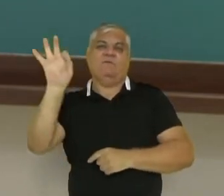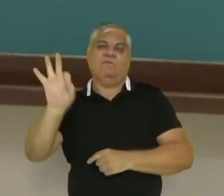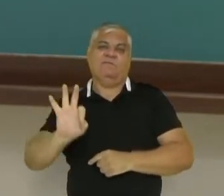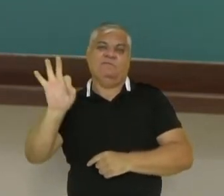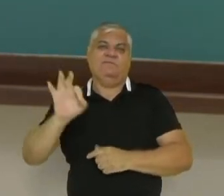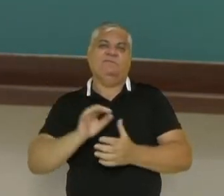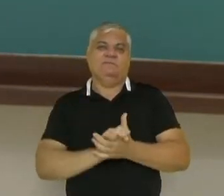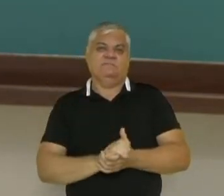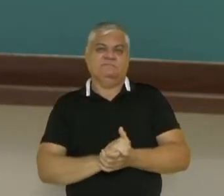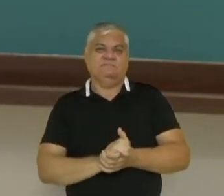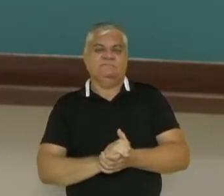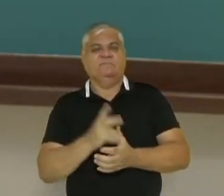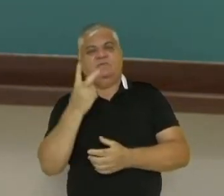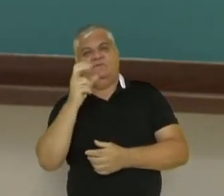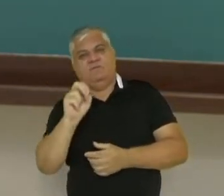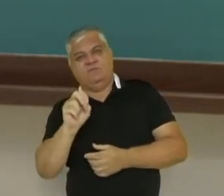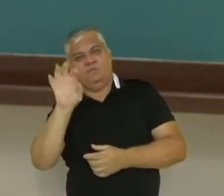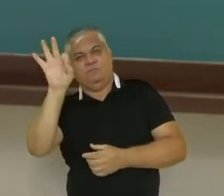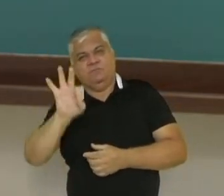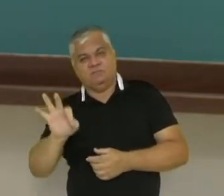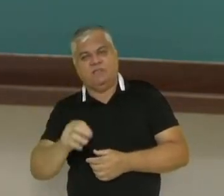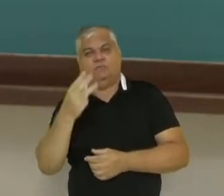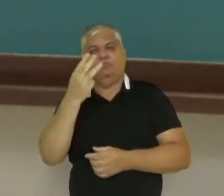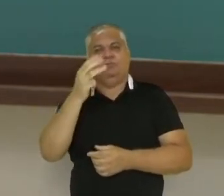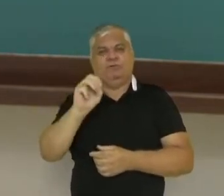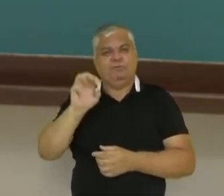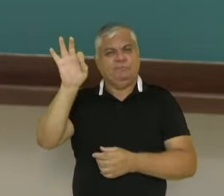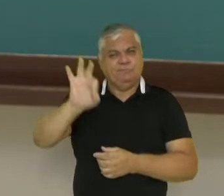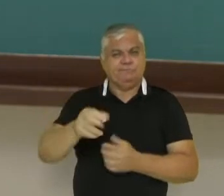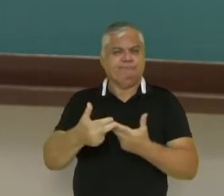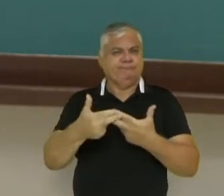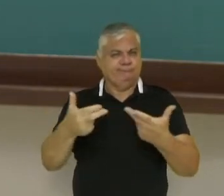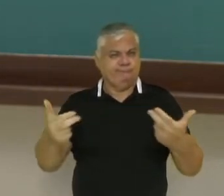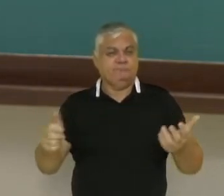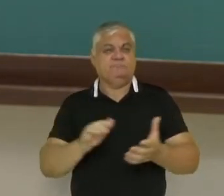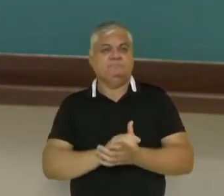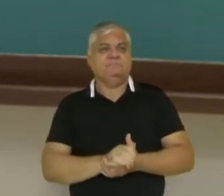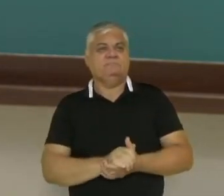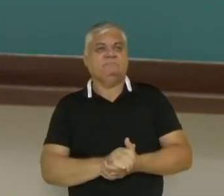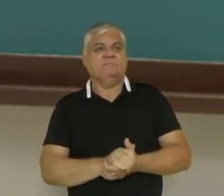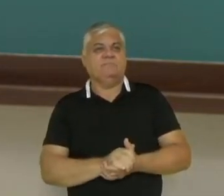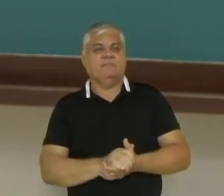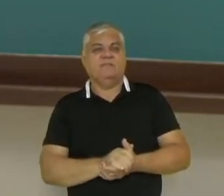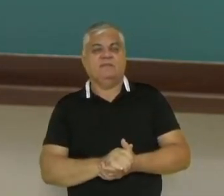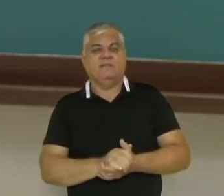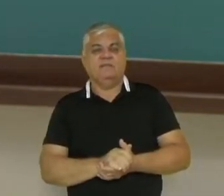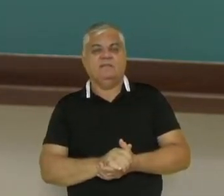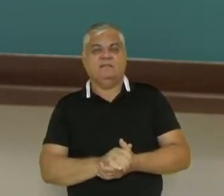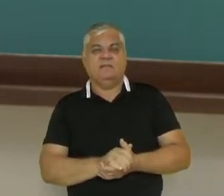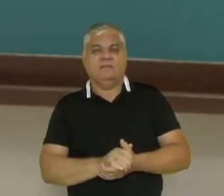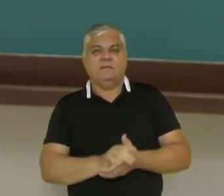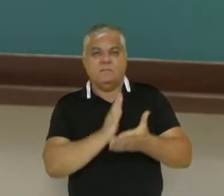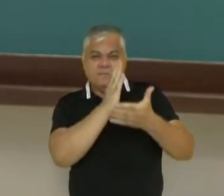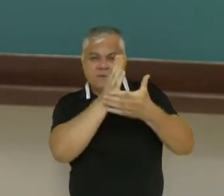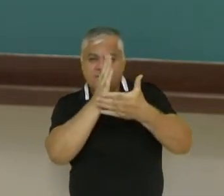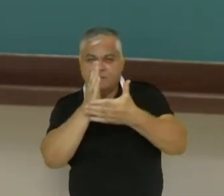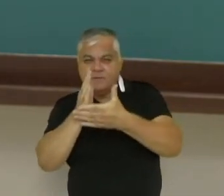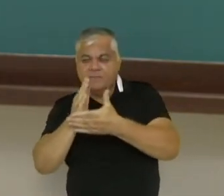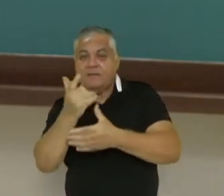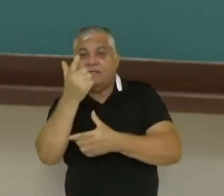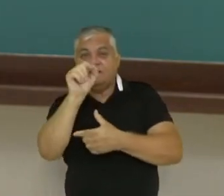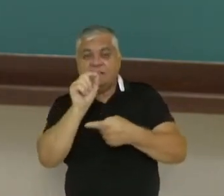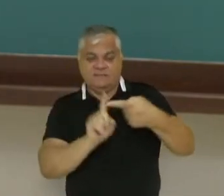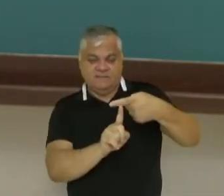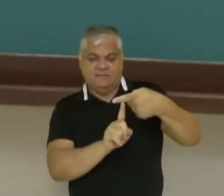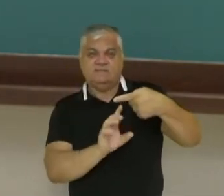10%, 20%, 30%. O que é mesmo? São 10 partes do 100. E o que é o